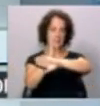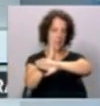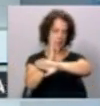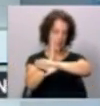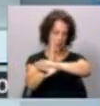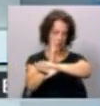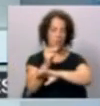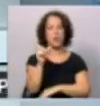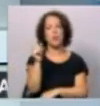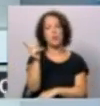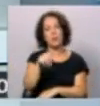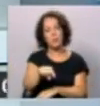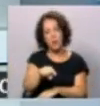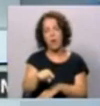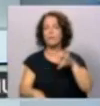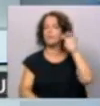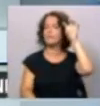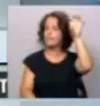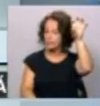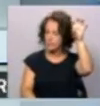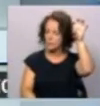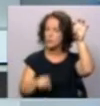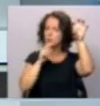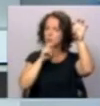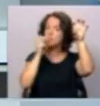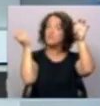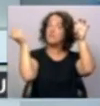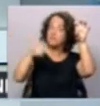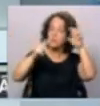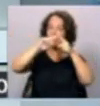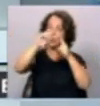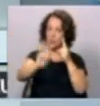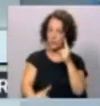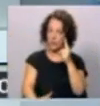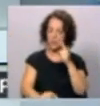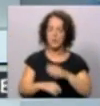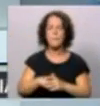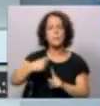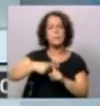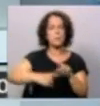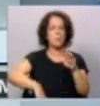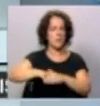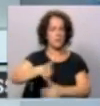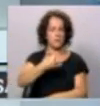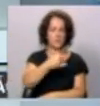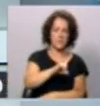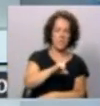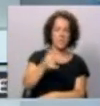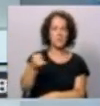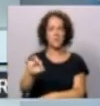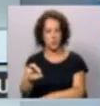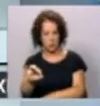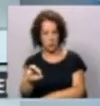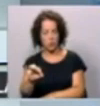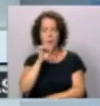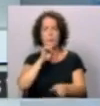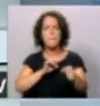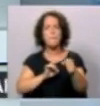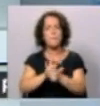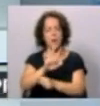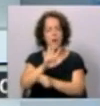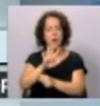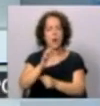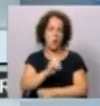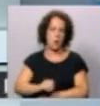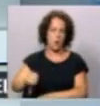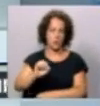também ocidental, eventualmente acompanhadas de trovoada, temperaturas máximas na casa dos 26 a 28 graus e as ondas são de oeste com